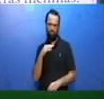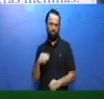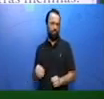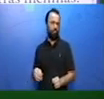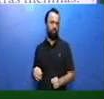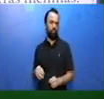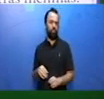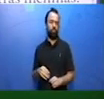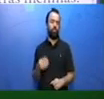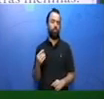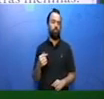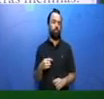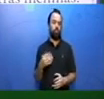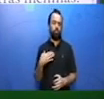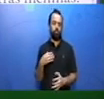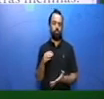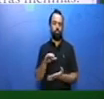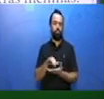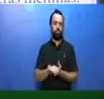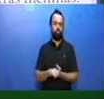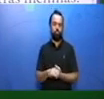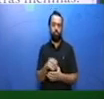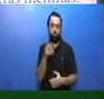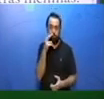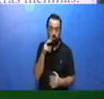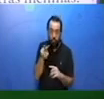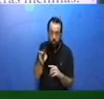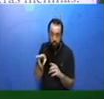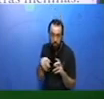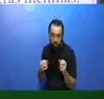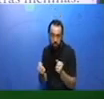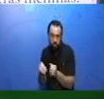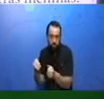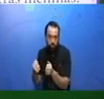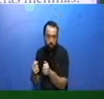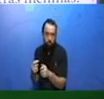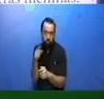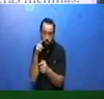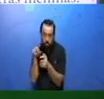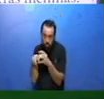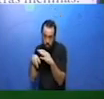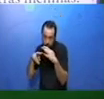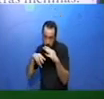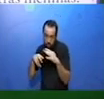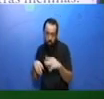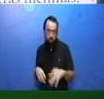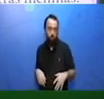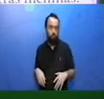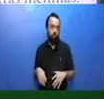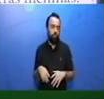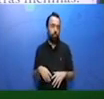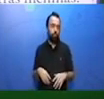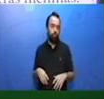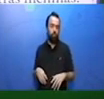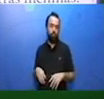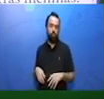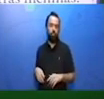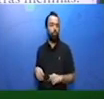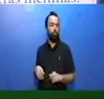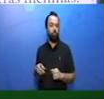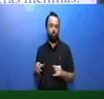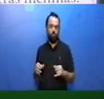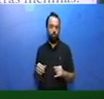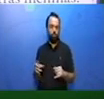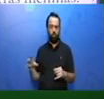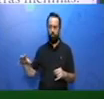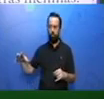todo examinando o automóvel detalhadamente. Quando a limusine parava em frente à nossa casa, era uma alegria para